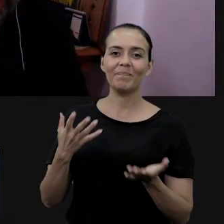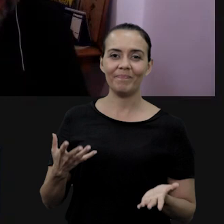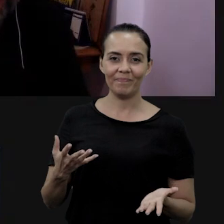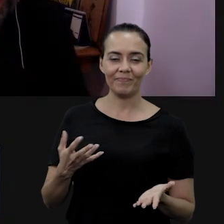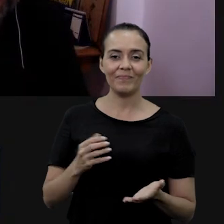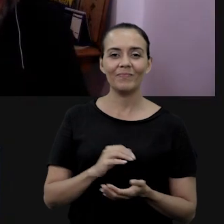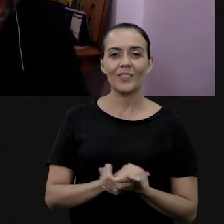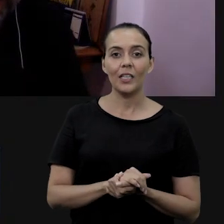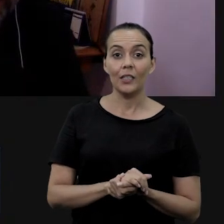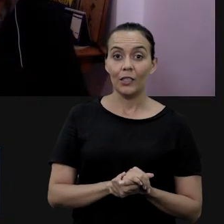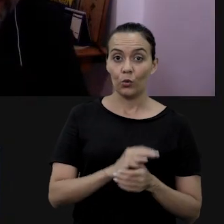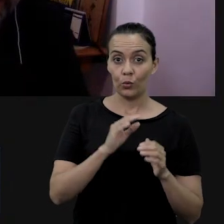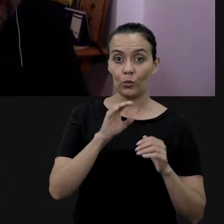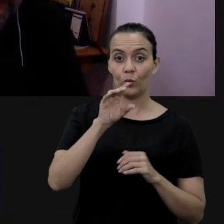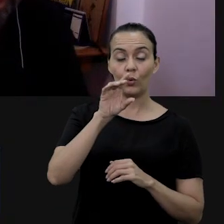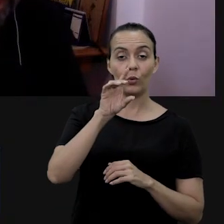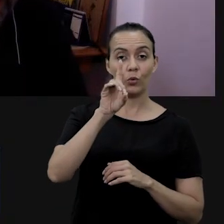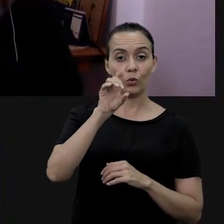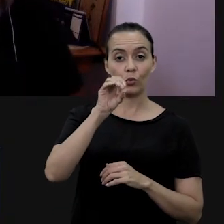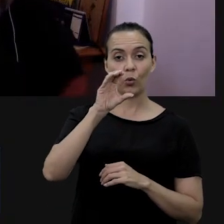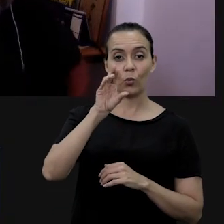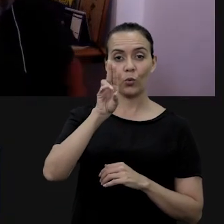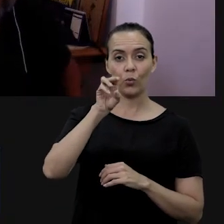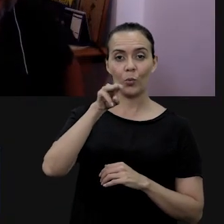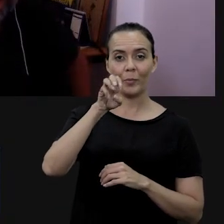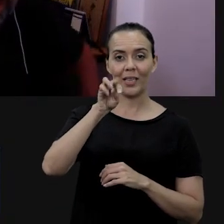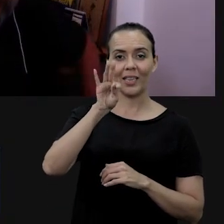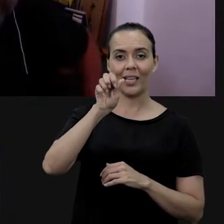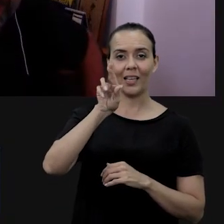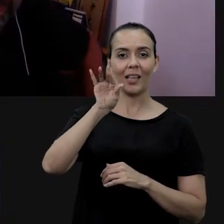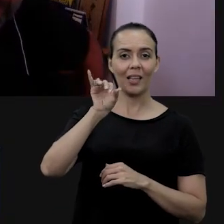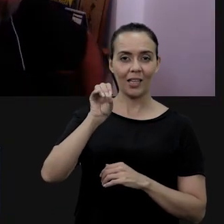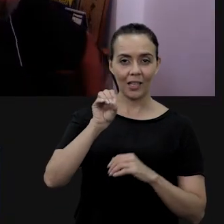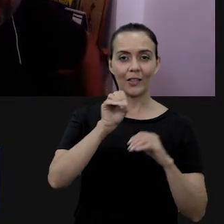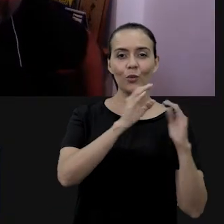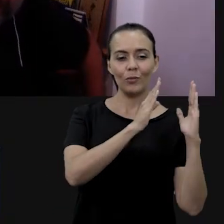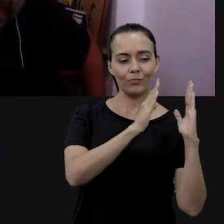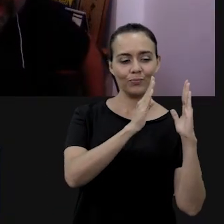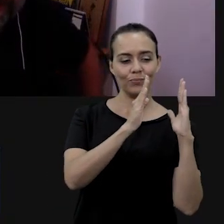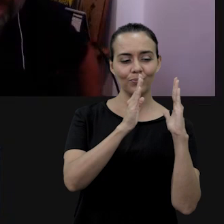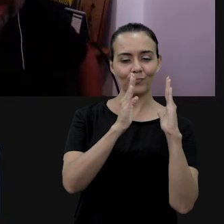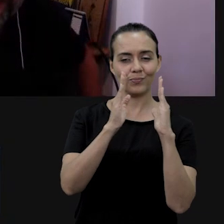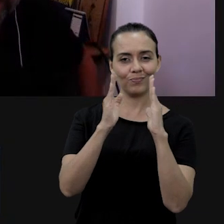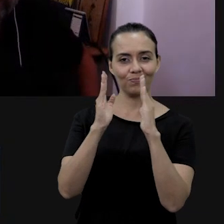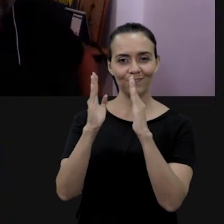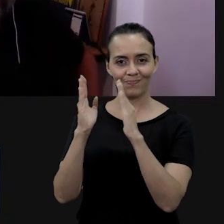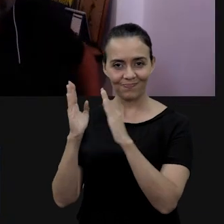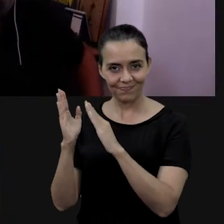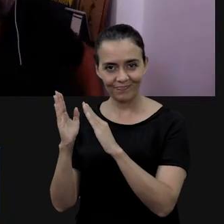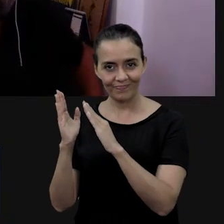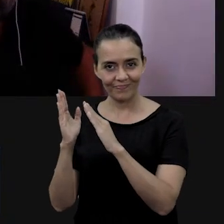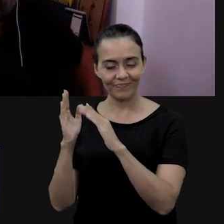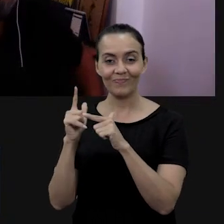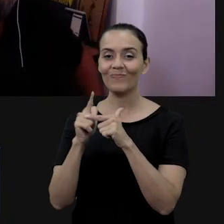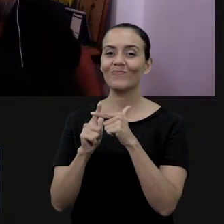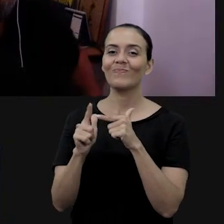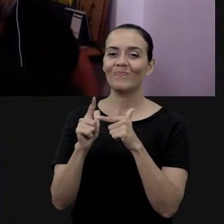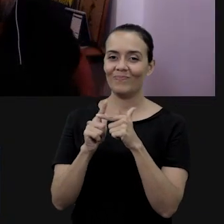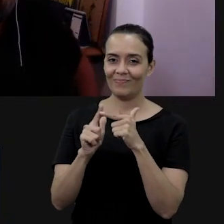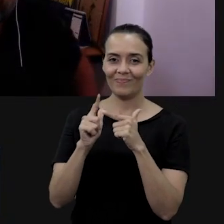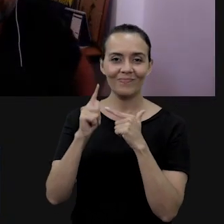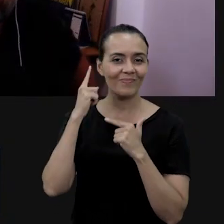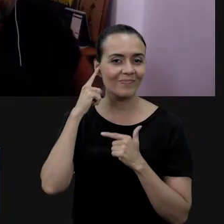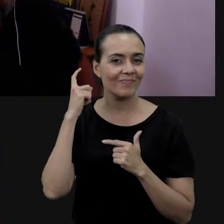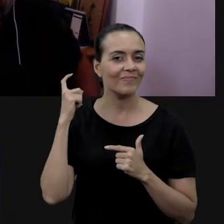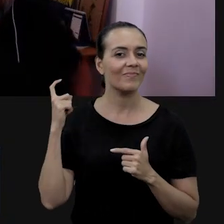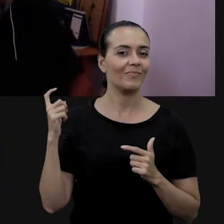tem como, documentário, tem como documentário usar é para legendar. difícil, acaba sendo isso, né? Porque